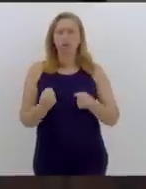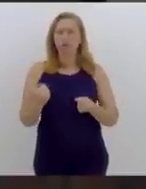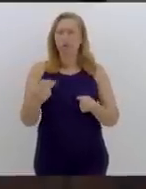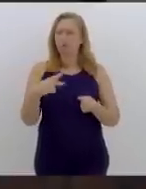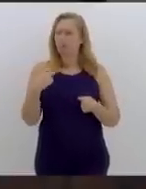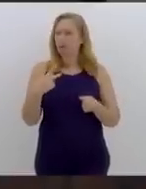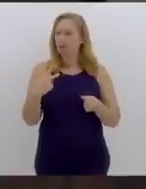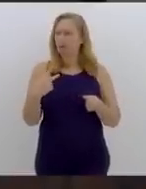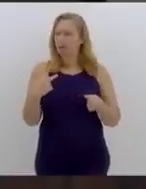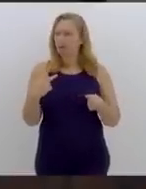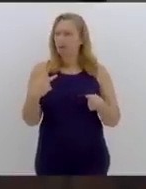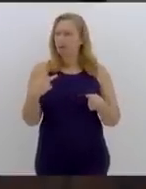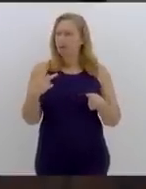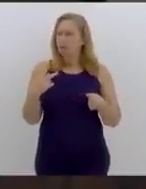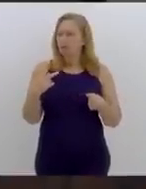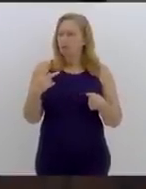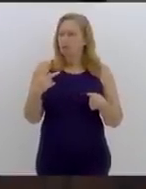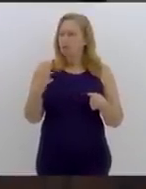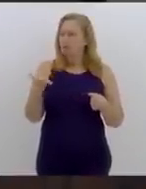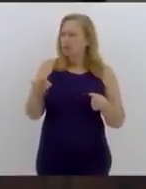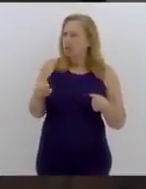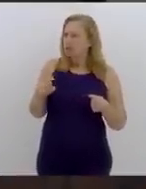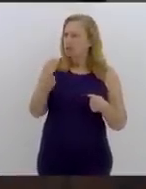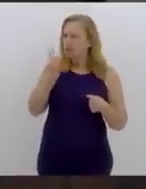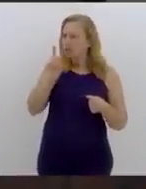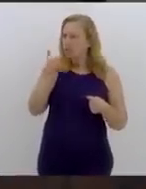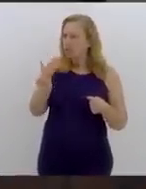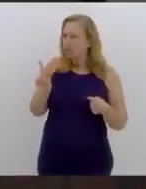a Tenente se liga se liga Tenente